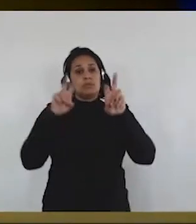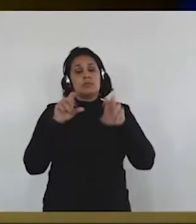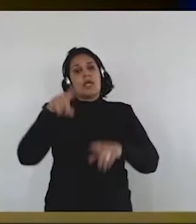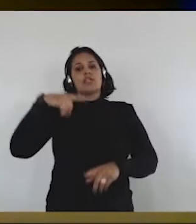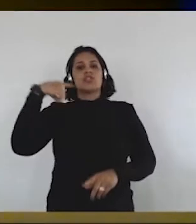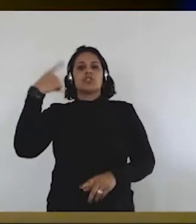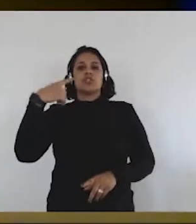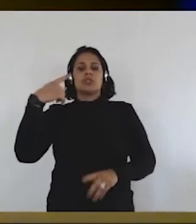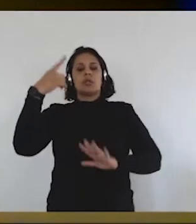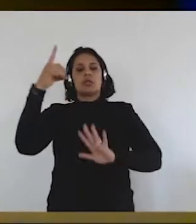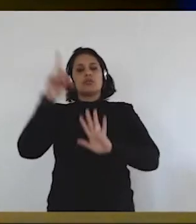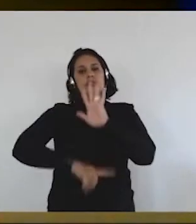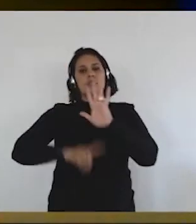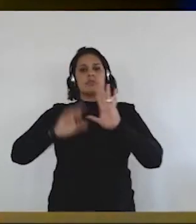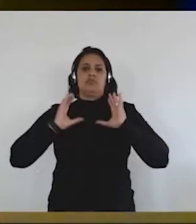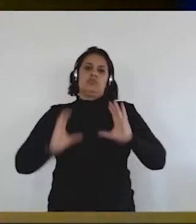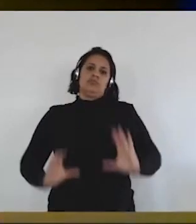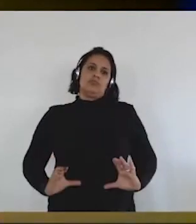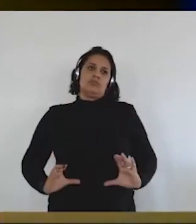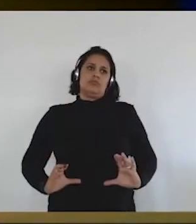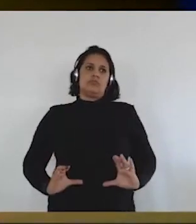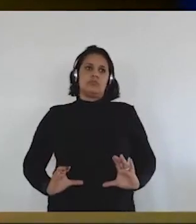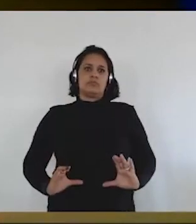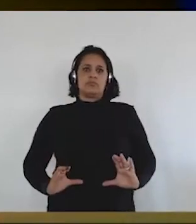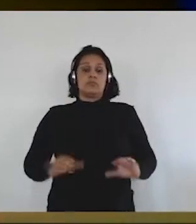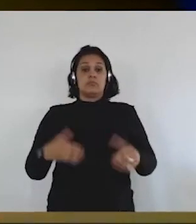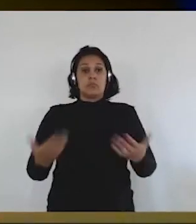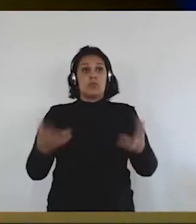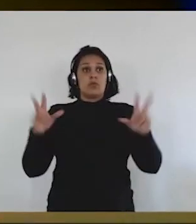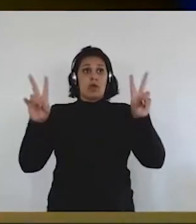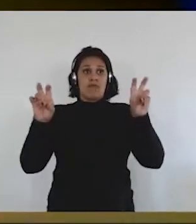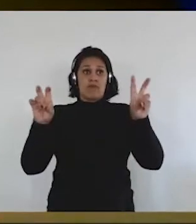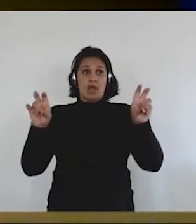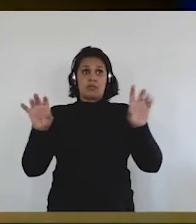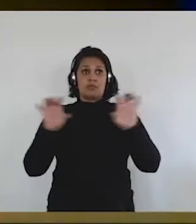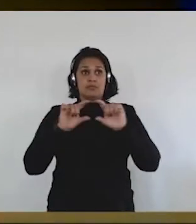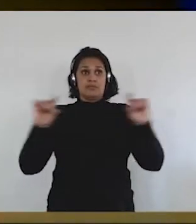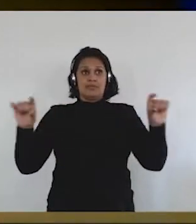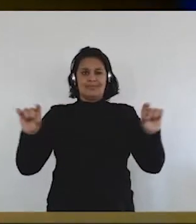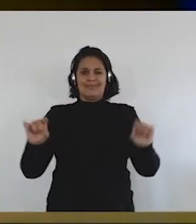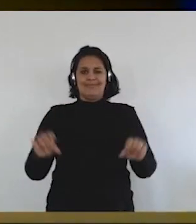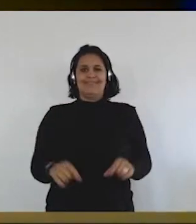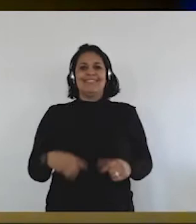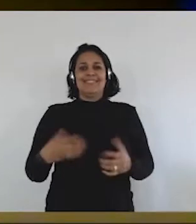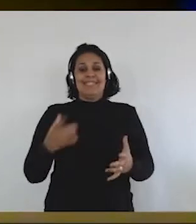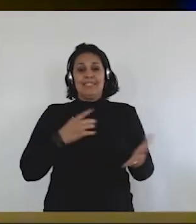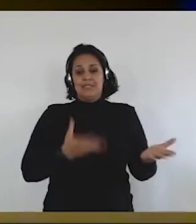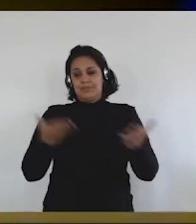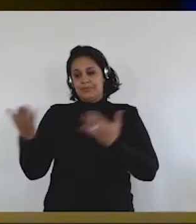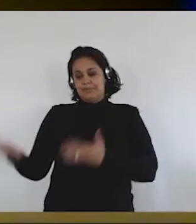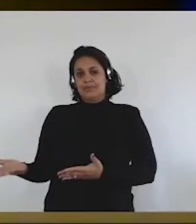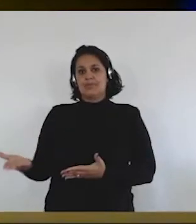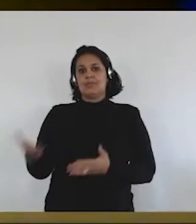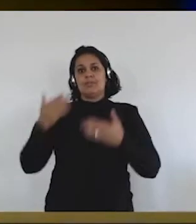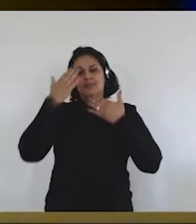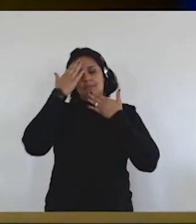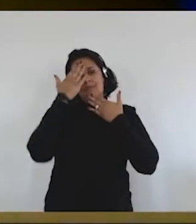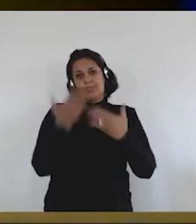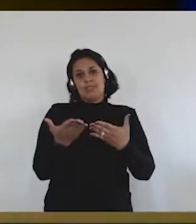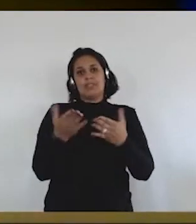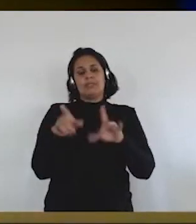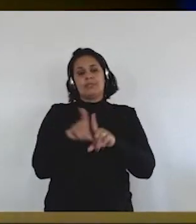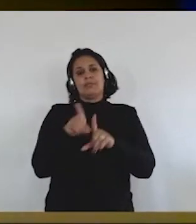direitos dos cidadãos. Então, eu deixo essa frase final aqui, já para poder passar a palavra ao próximo, e agradeço